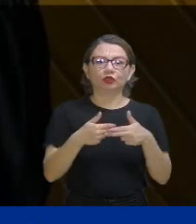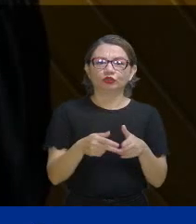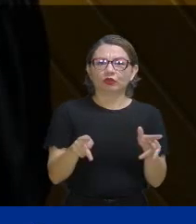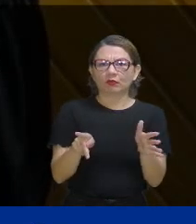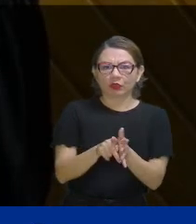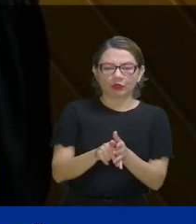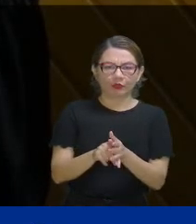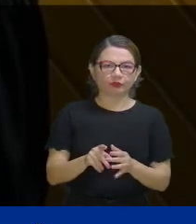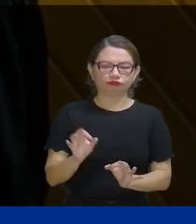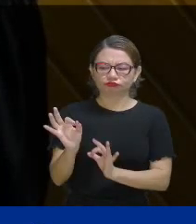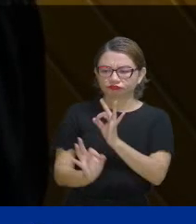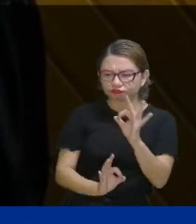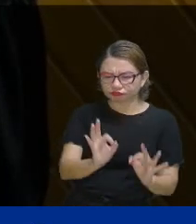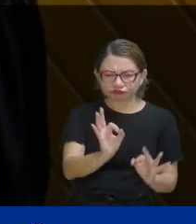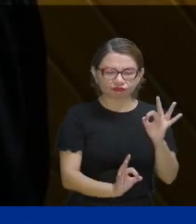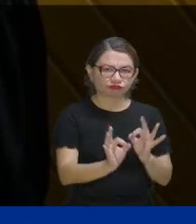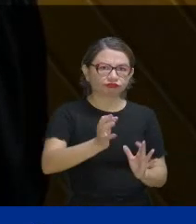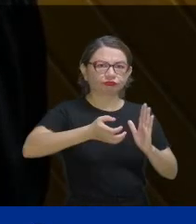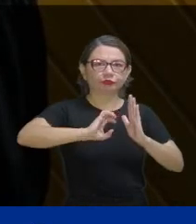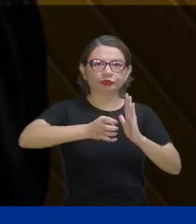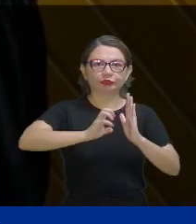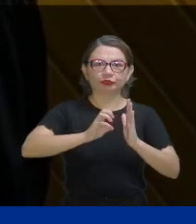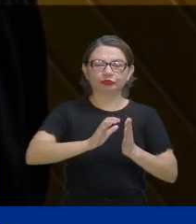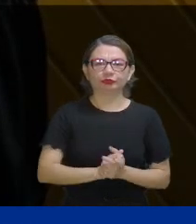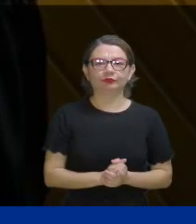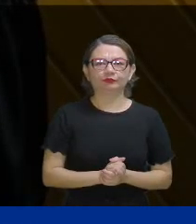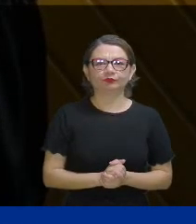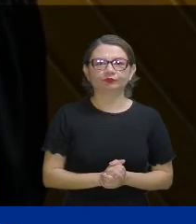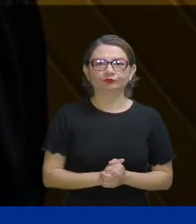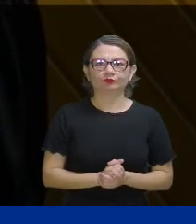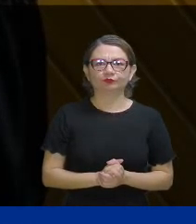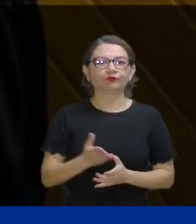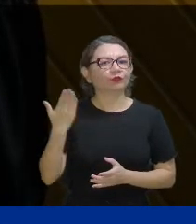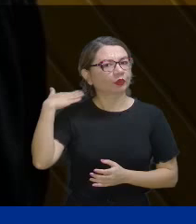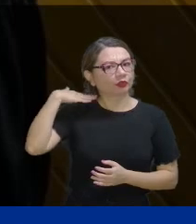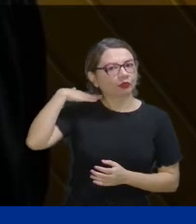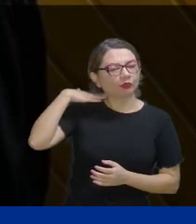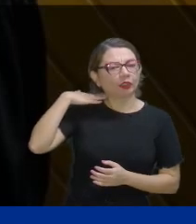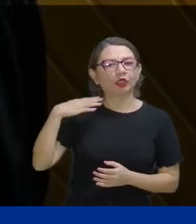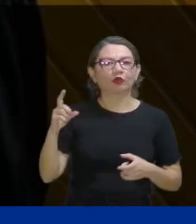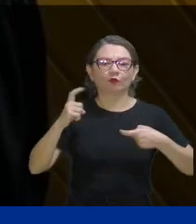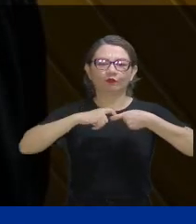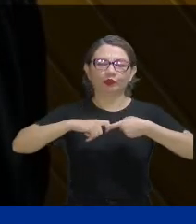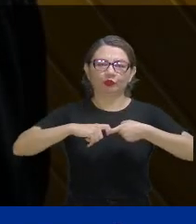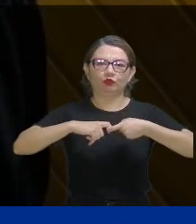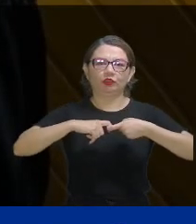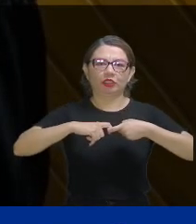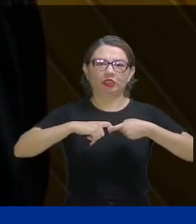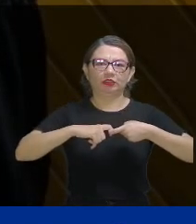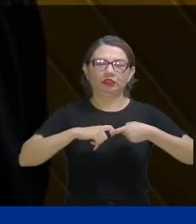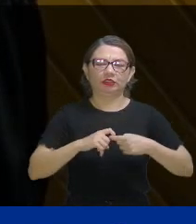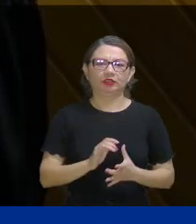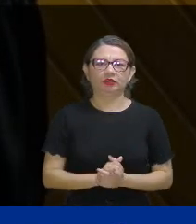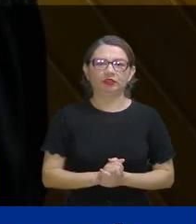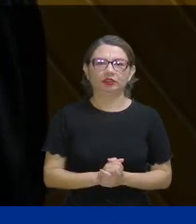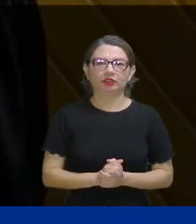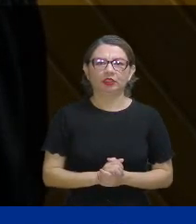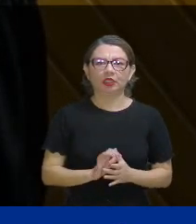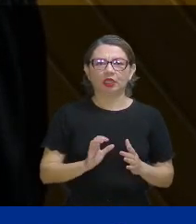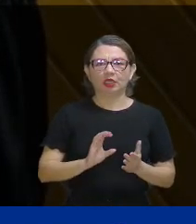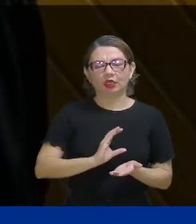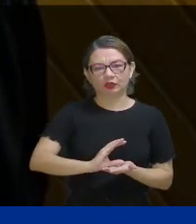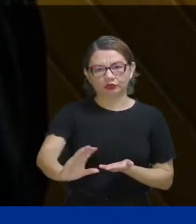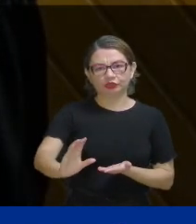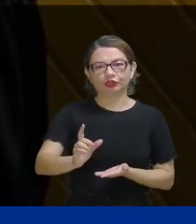à manutenção da agremiação, foram quitados por meio da conta vinculada ao fundo partidário, conta de natureza permanente destinada